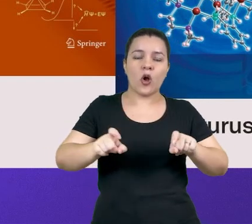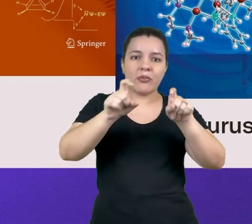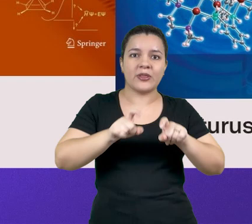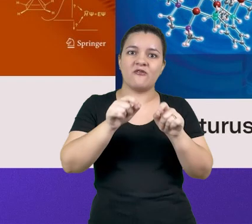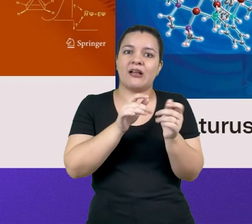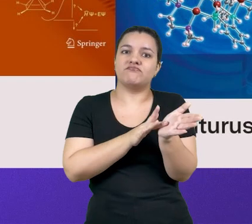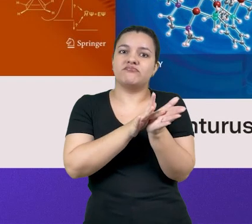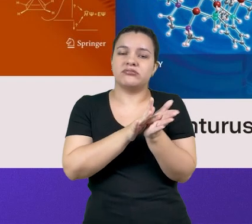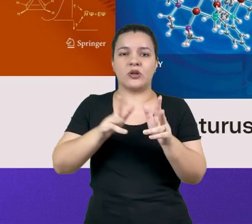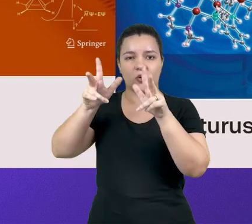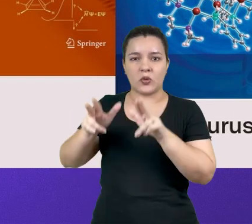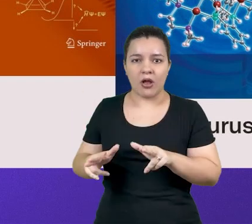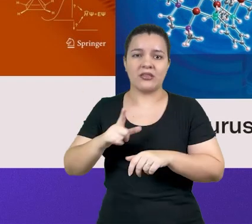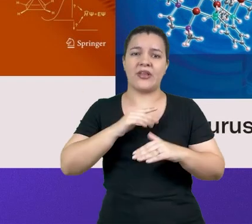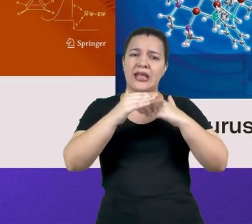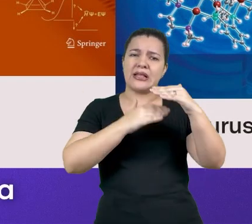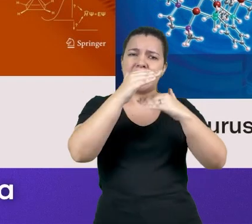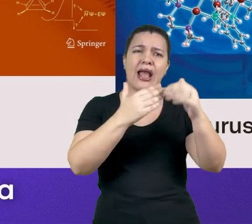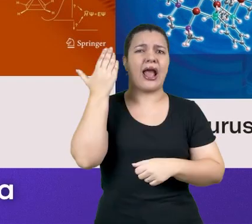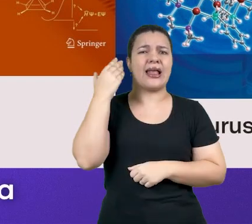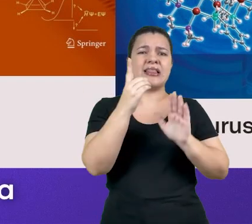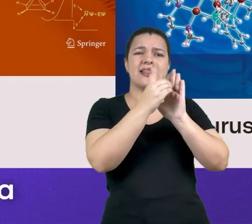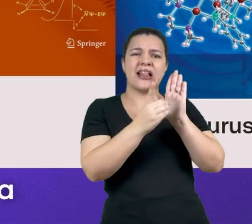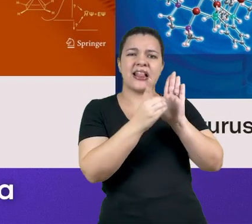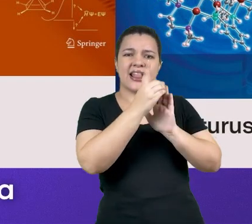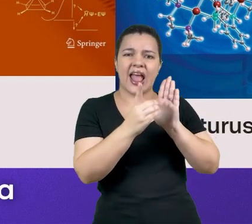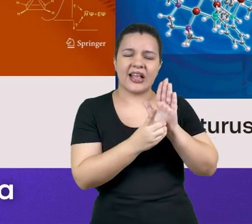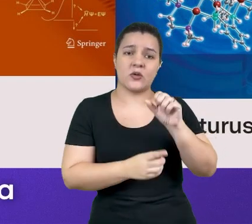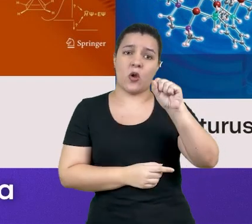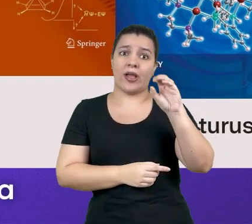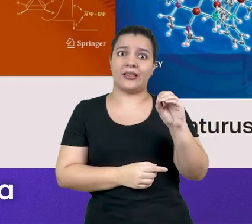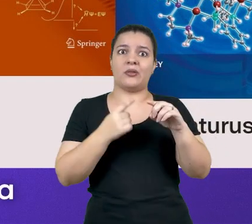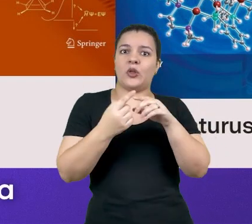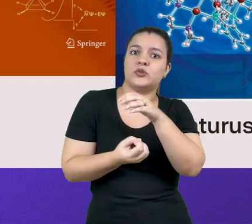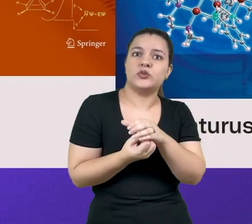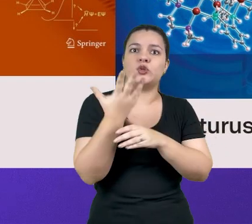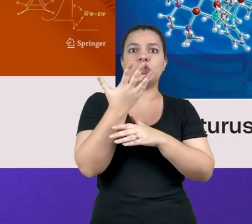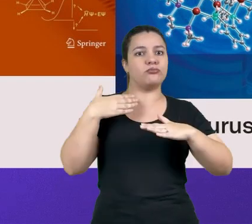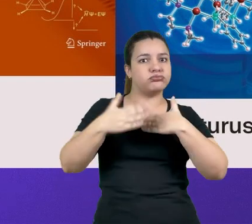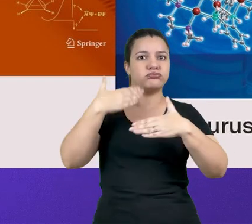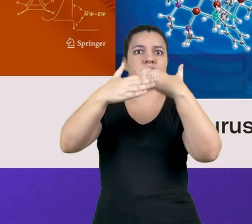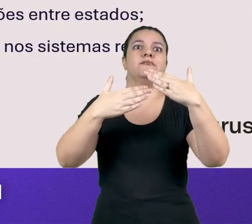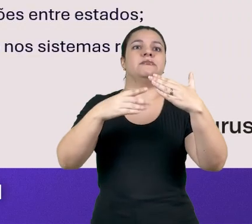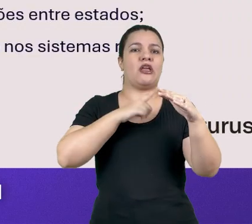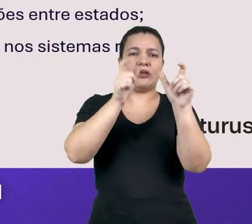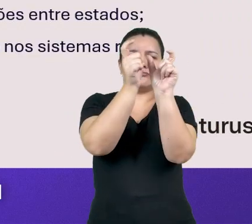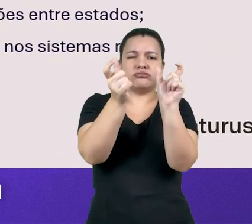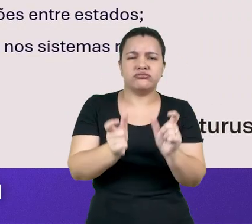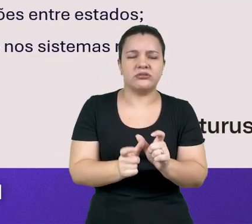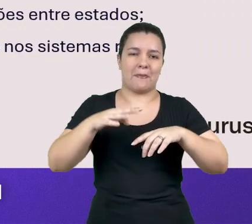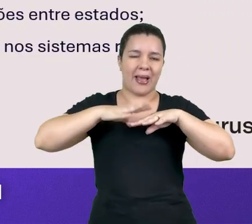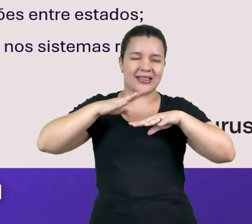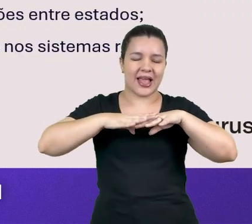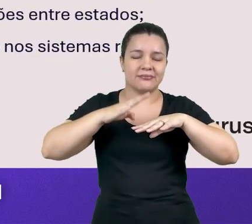uma área que teve um grande crescimento lá na década de 80 devido ao poder computacional e à evolução de muitos algoritmos.